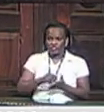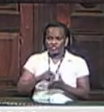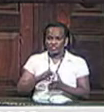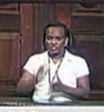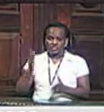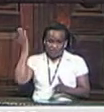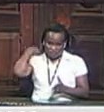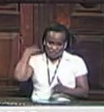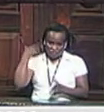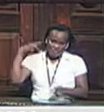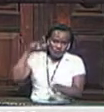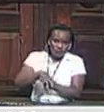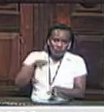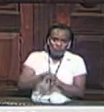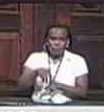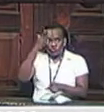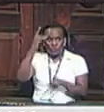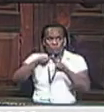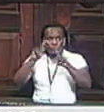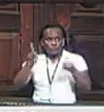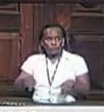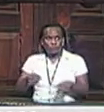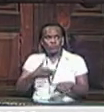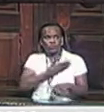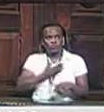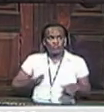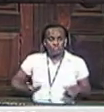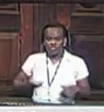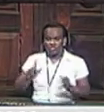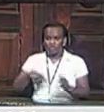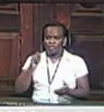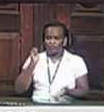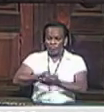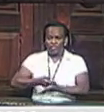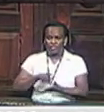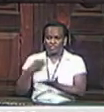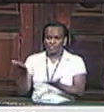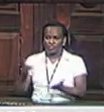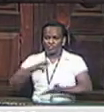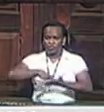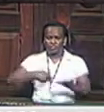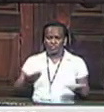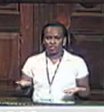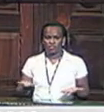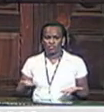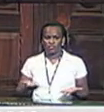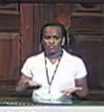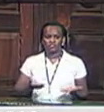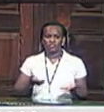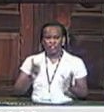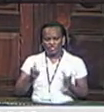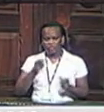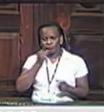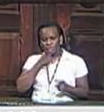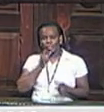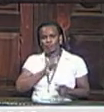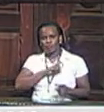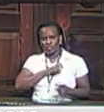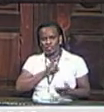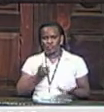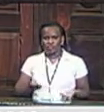dos servidores públicos a conta dessa crise, é uma piada de mau